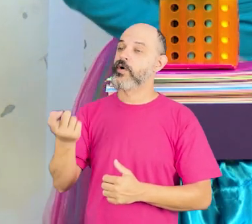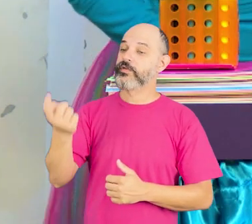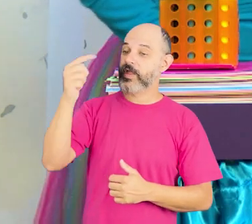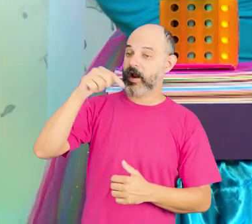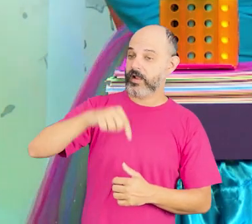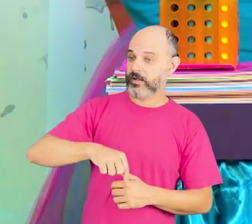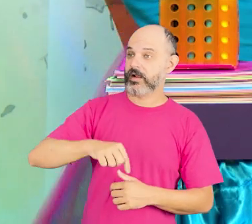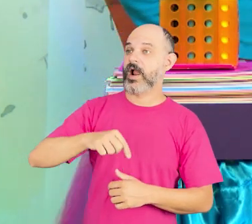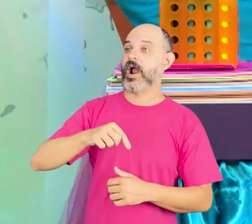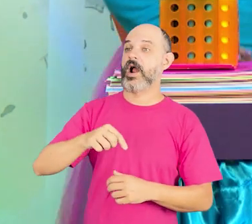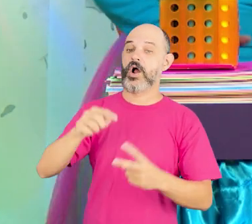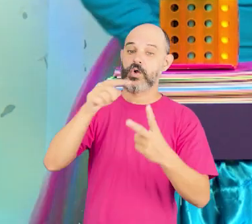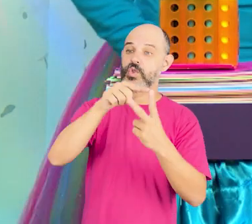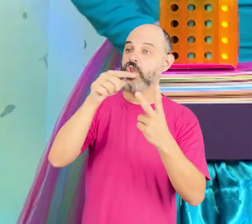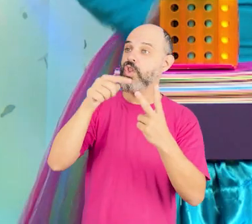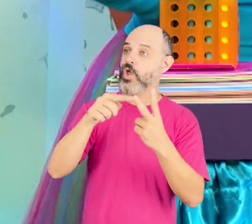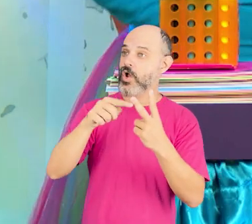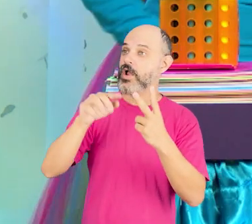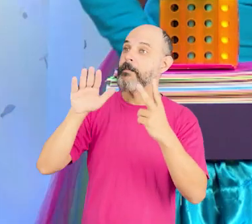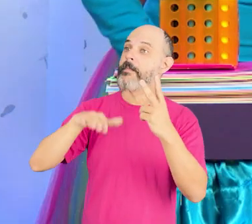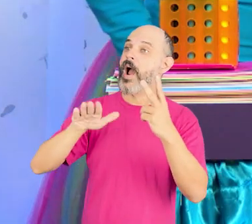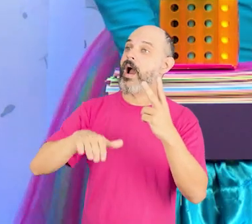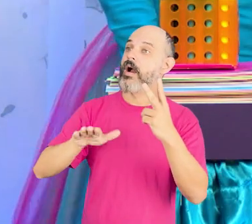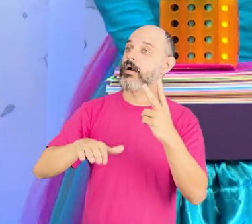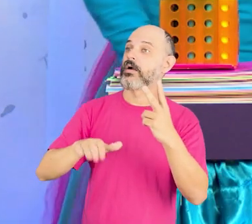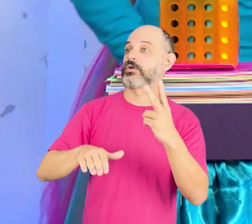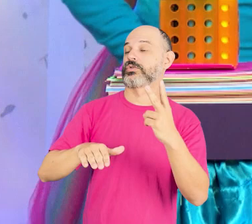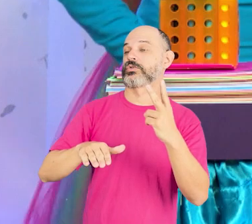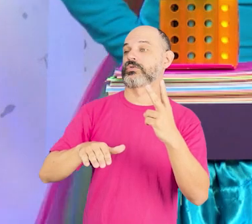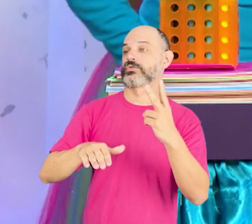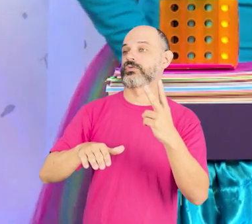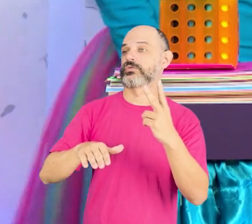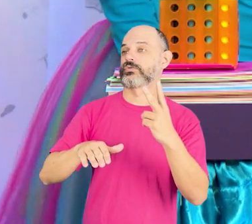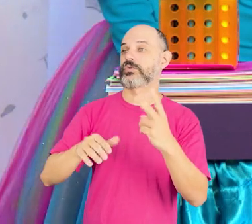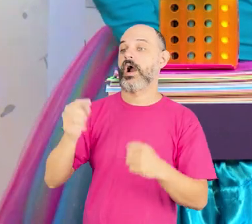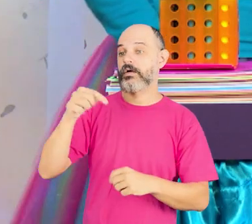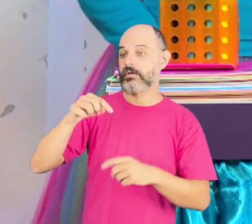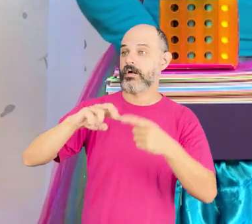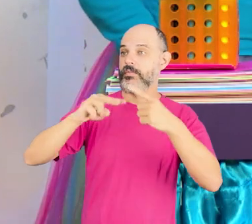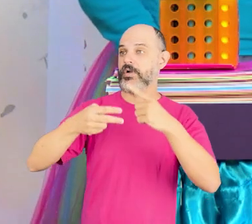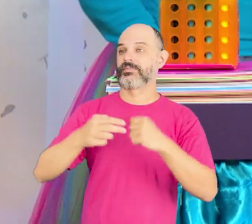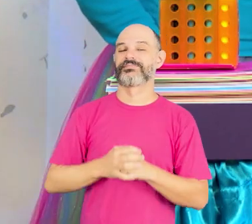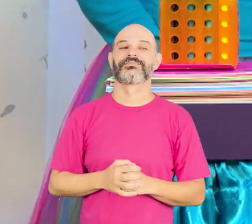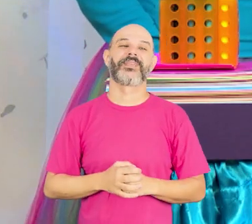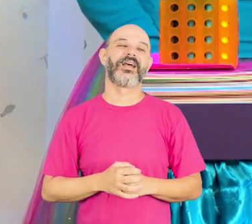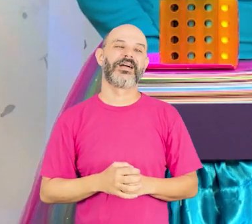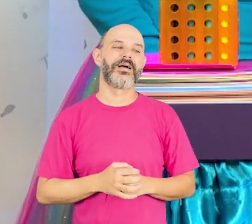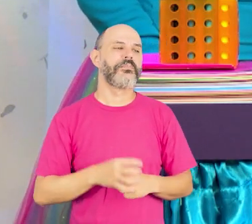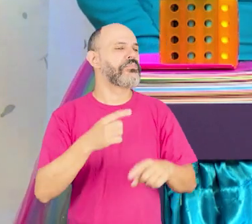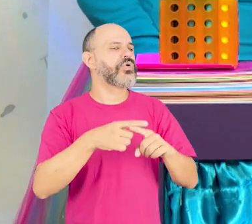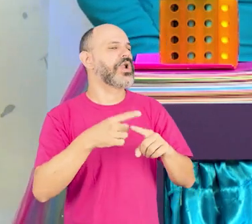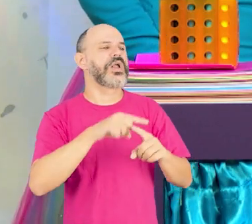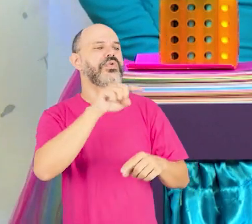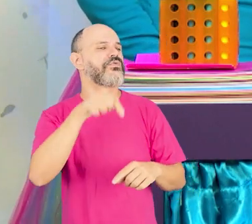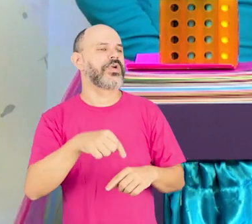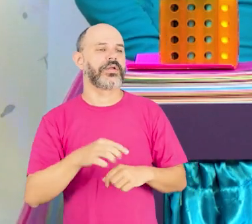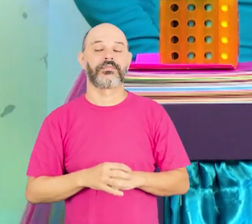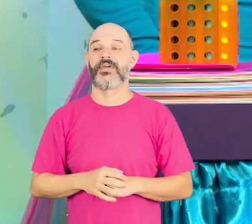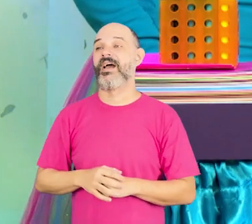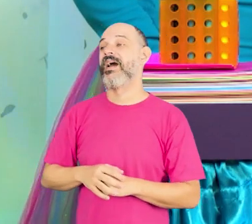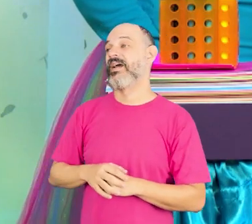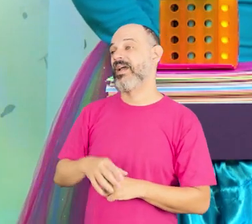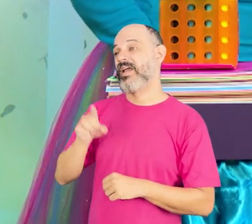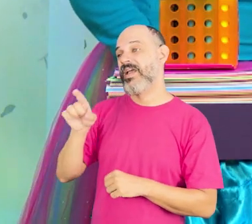mais nova dele aqui no laboratório. E por que não trouxe ainda? Eles são mó pequenos, agora estão na hora